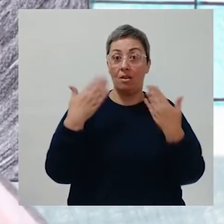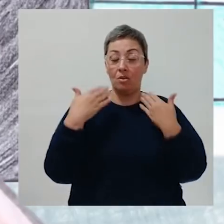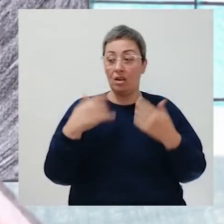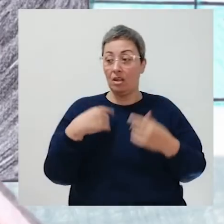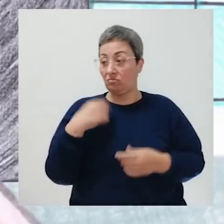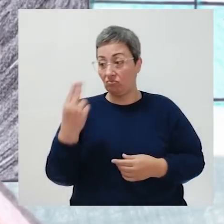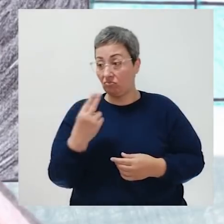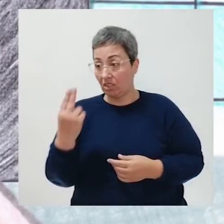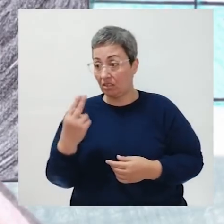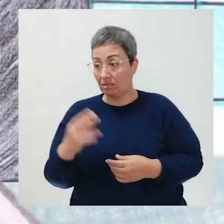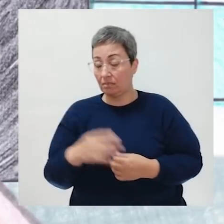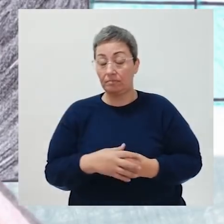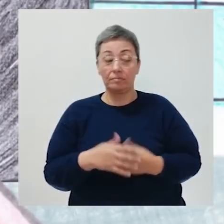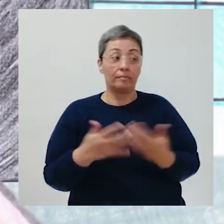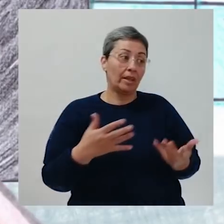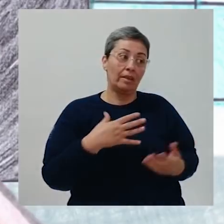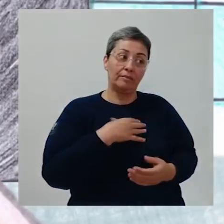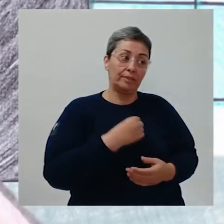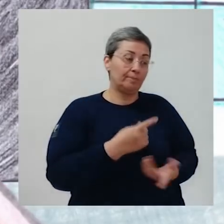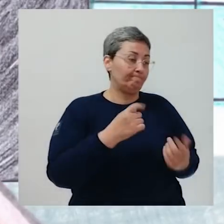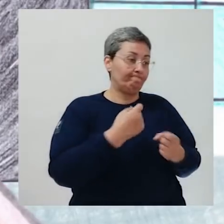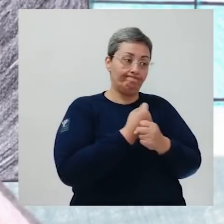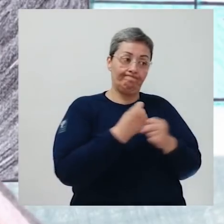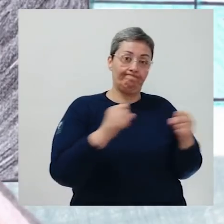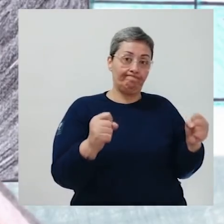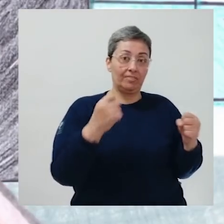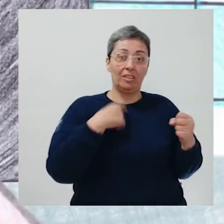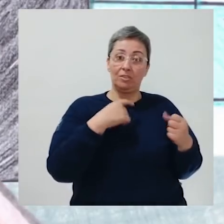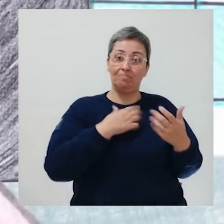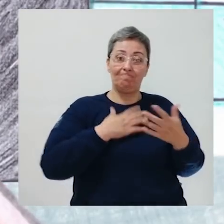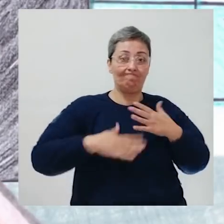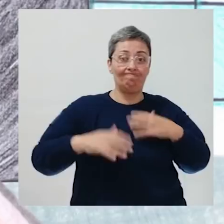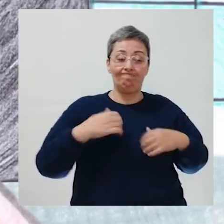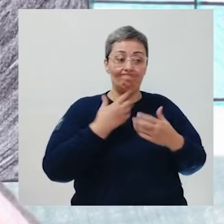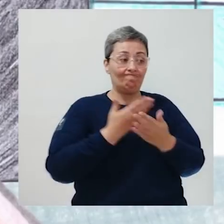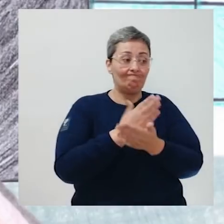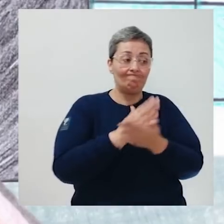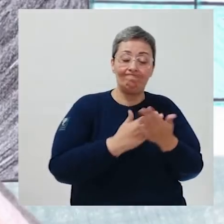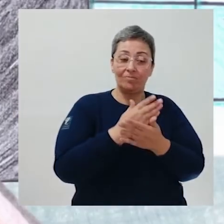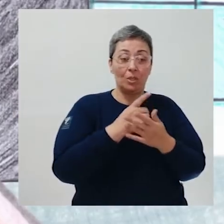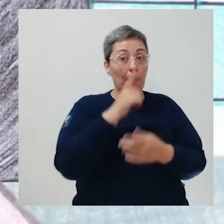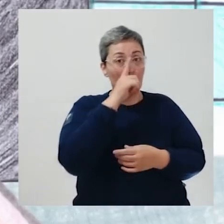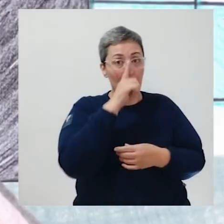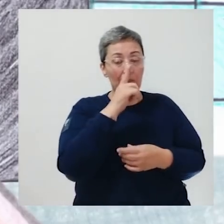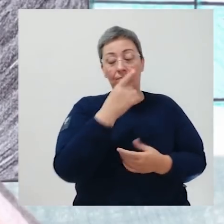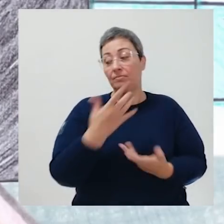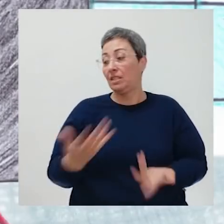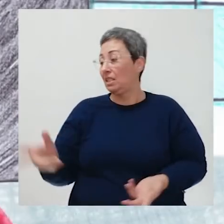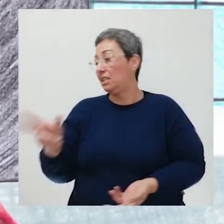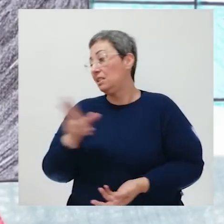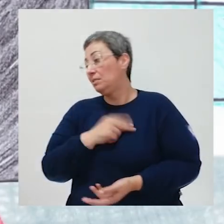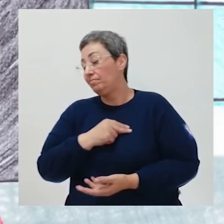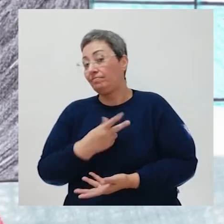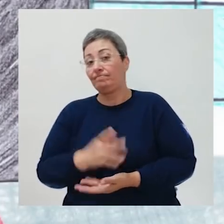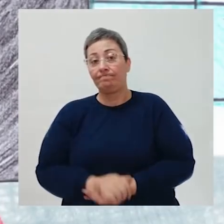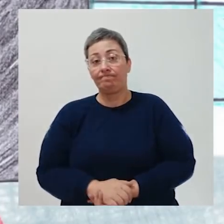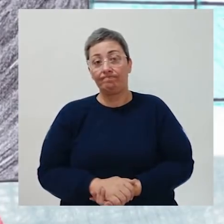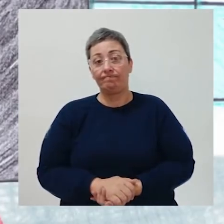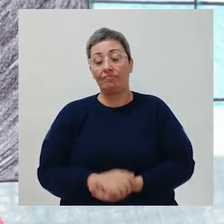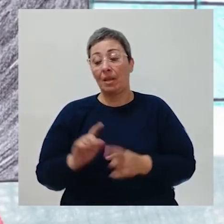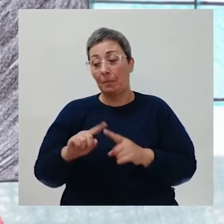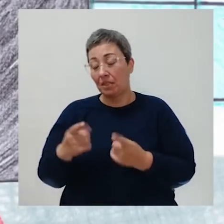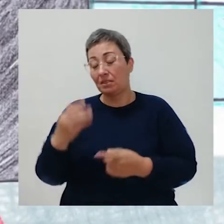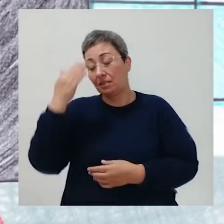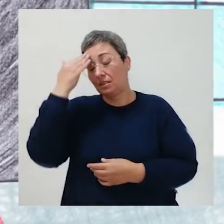dá? Filho, é impossível. Seria desconfortável e perigoso. Ah, poxa.